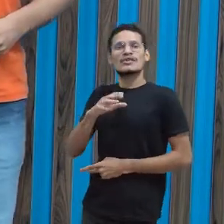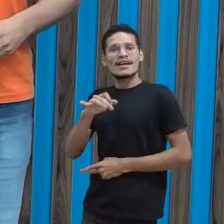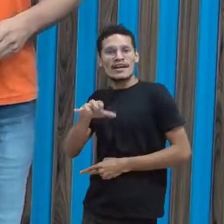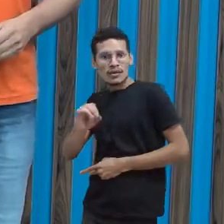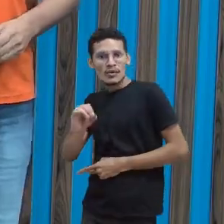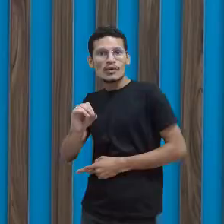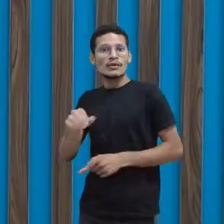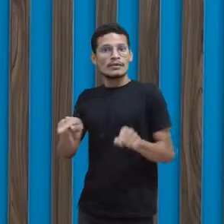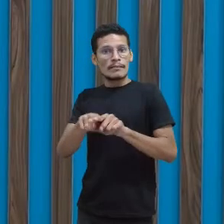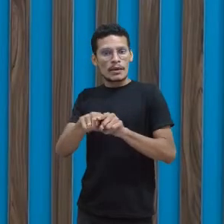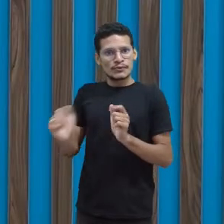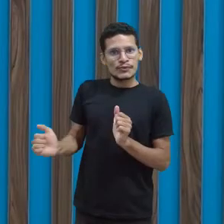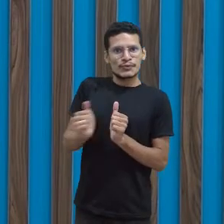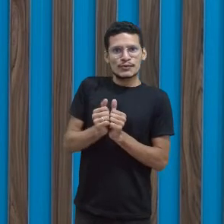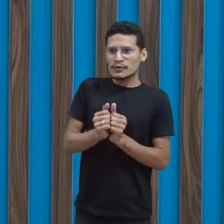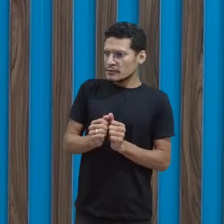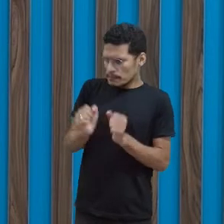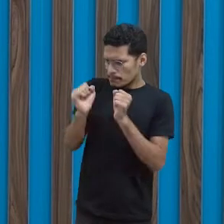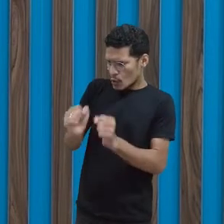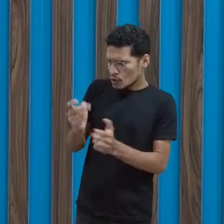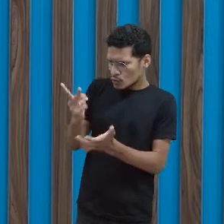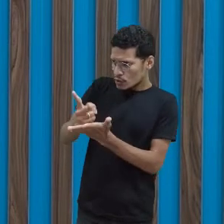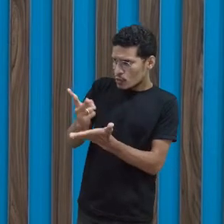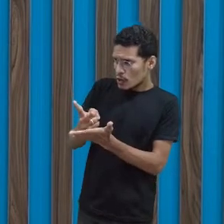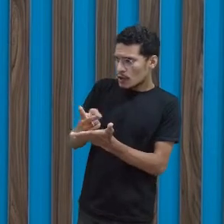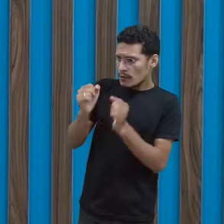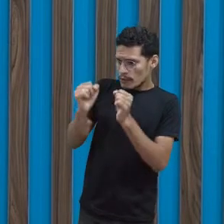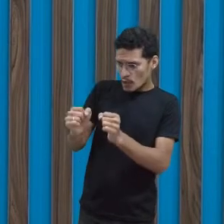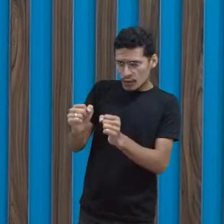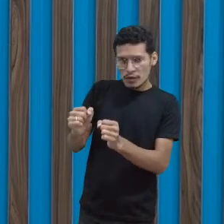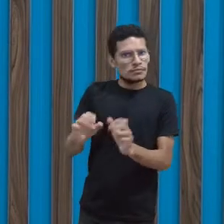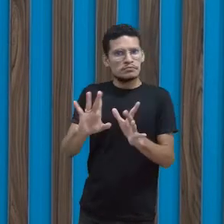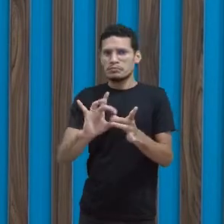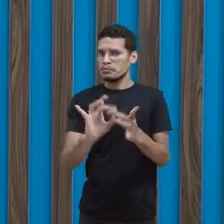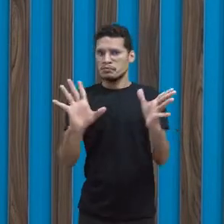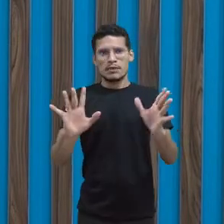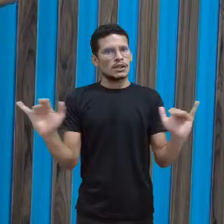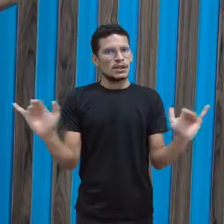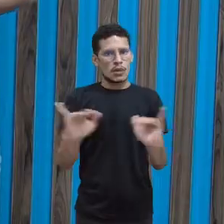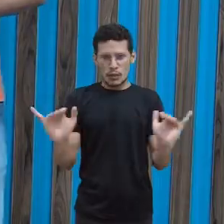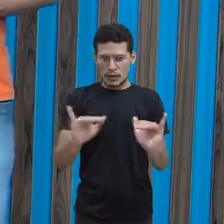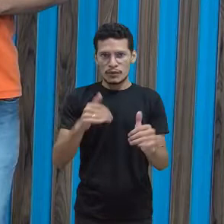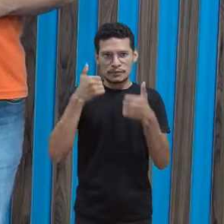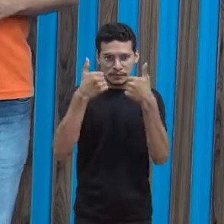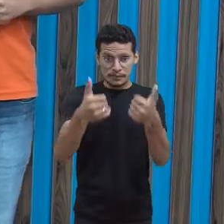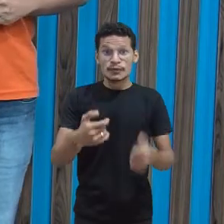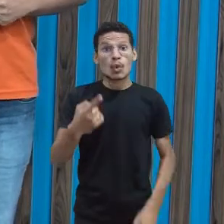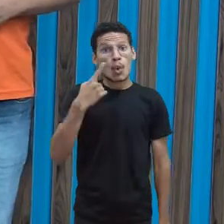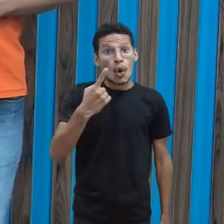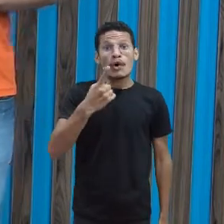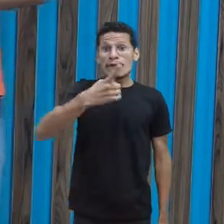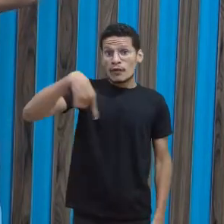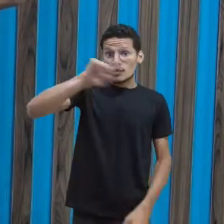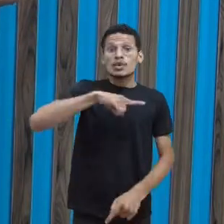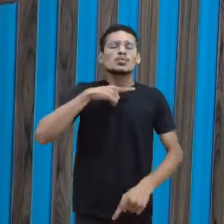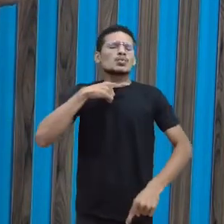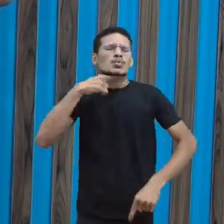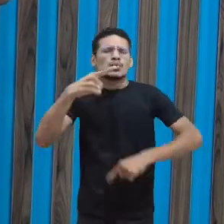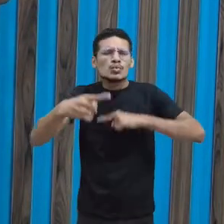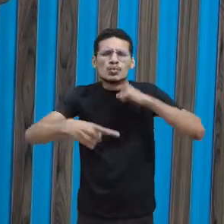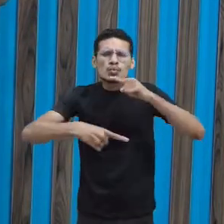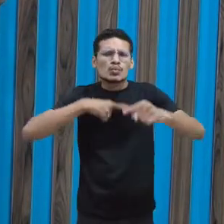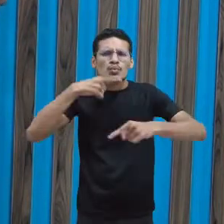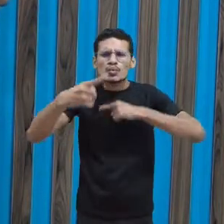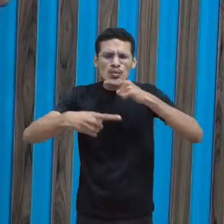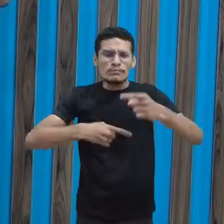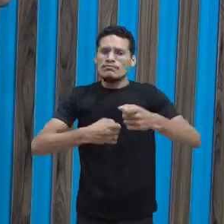Luciano, né? A gente pode seguir aí, pode ir nessa? Pode, tranquilo. Beleza, cara. Ó, gente, qualquer questão aí, né,